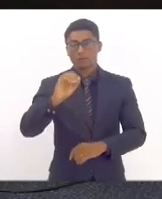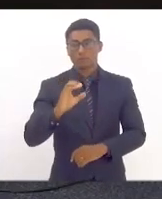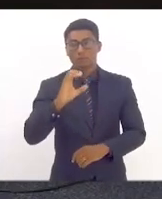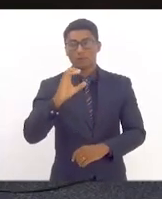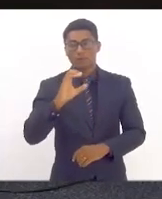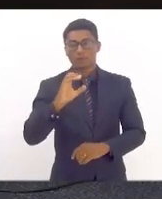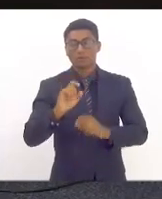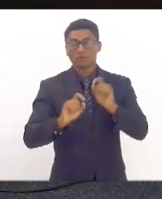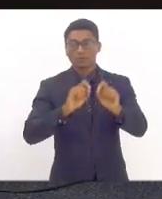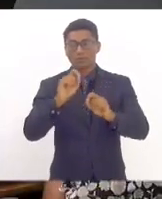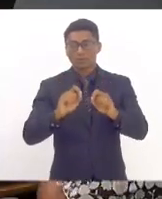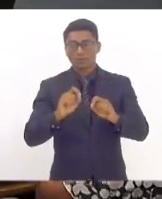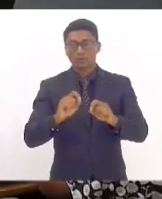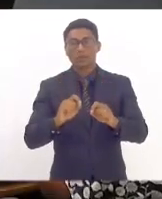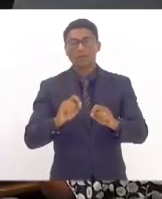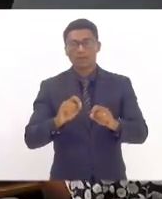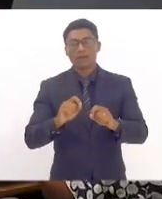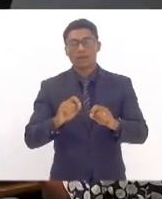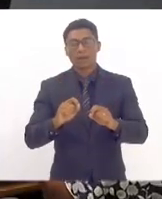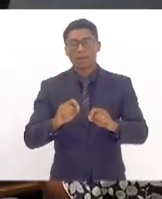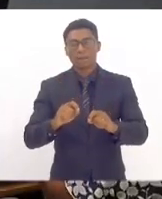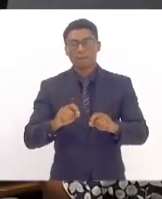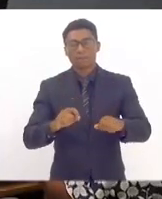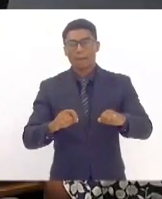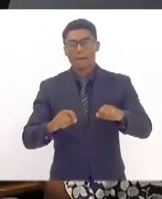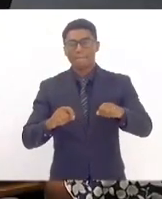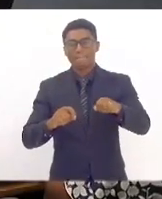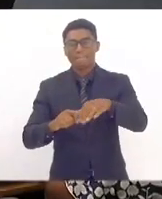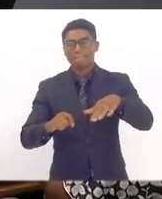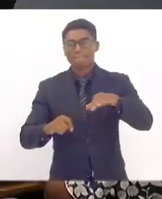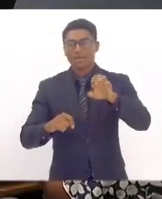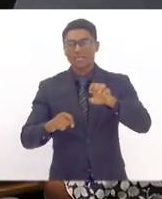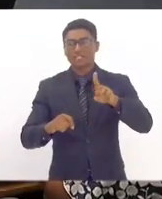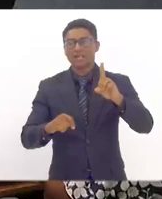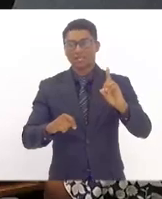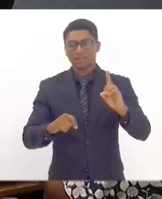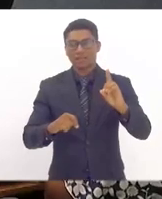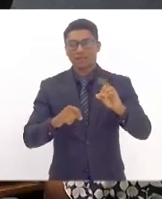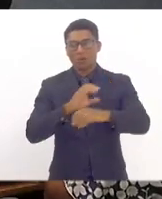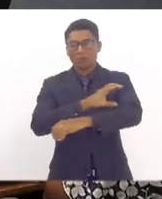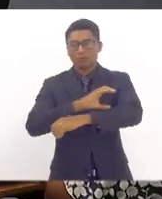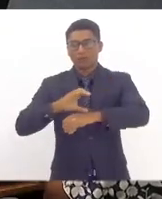Baixada cultural Eu já vi ele hoje